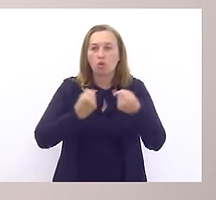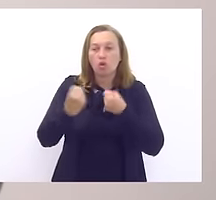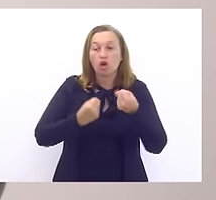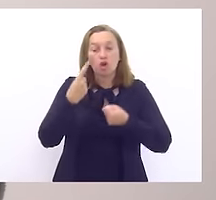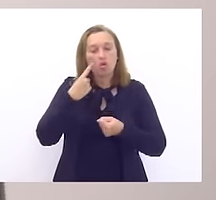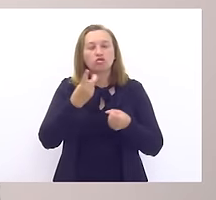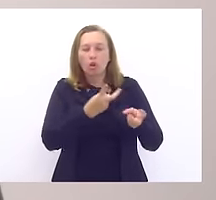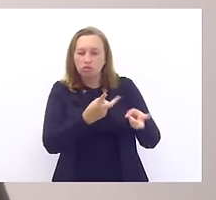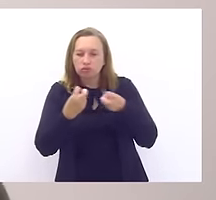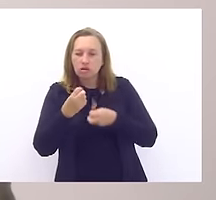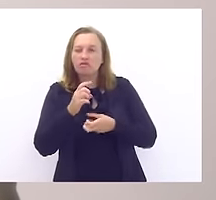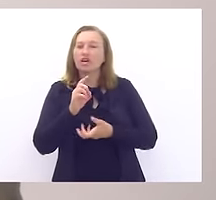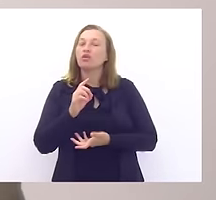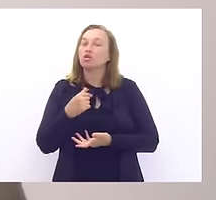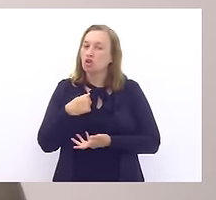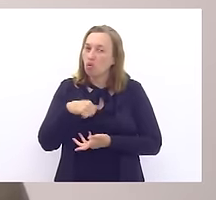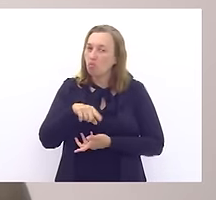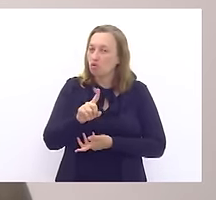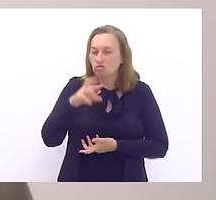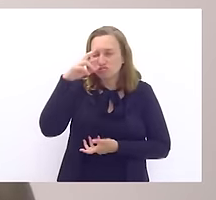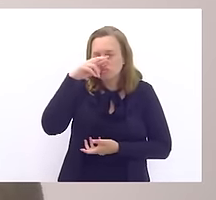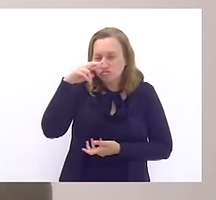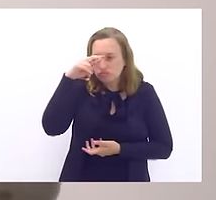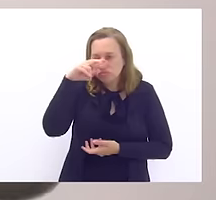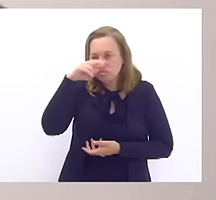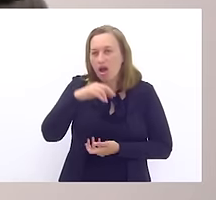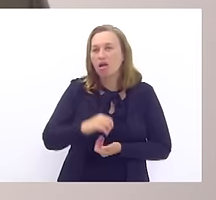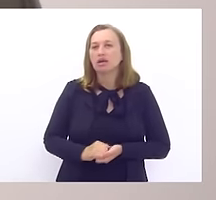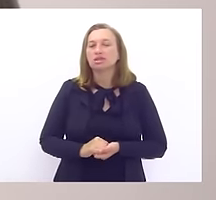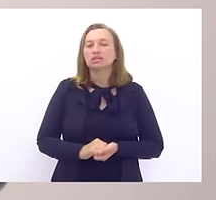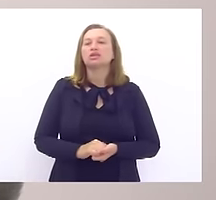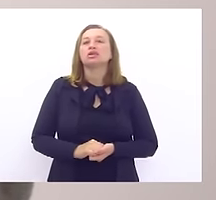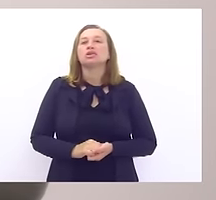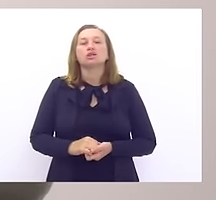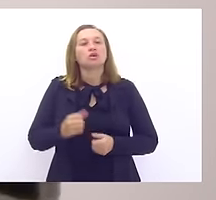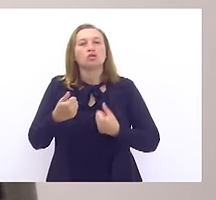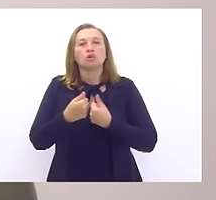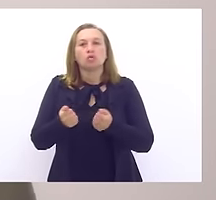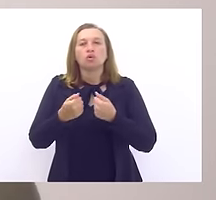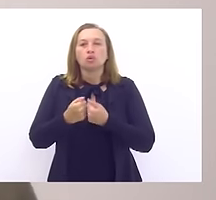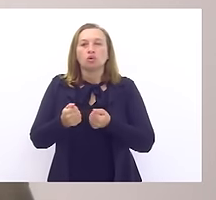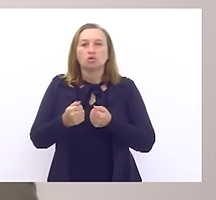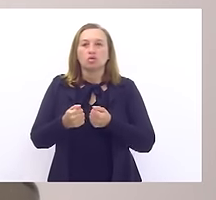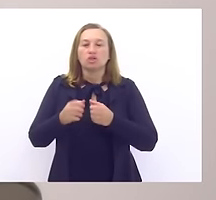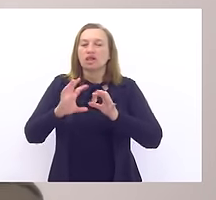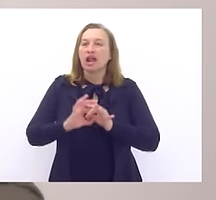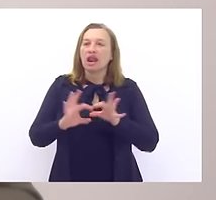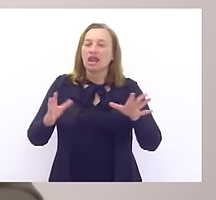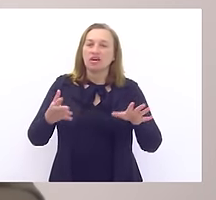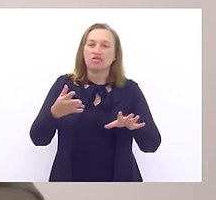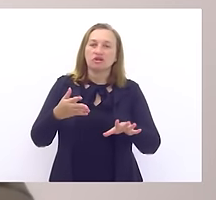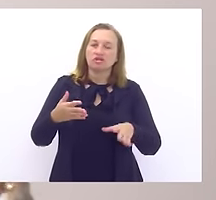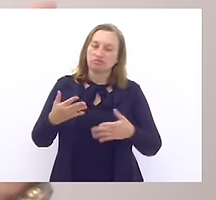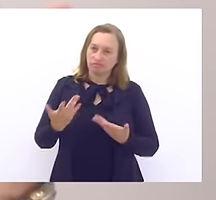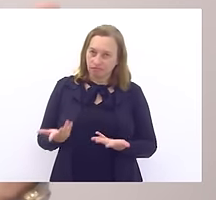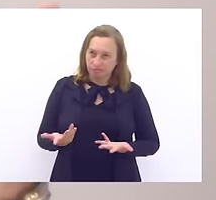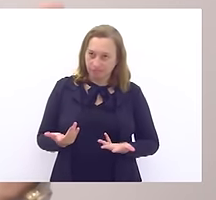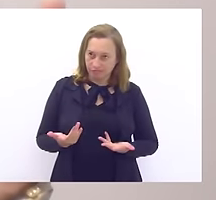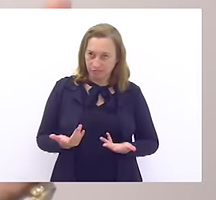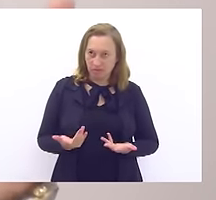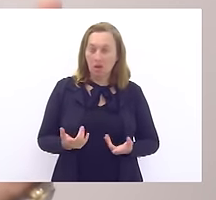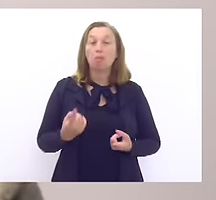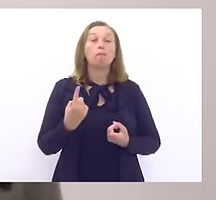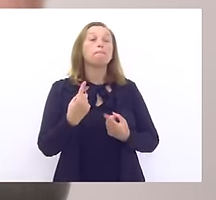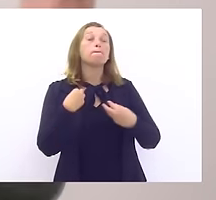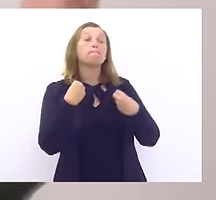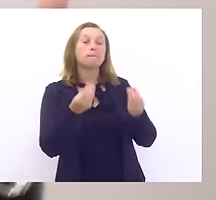fiscalizações Pedro e que os ônibus estão passando sem que fosse parado então para que que tá